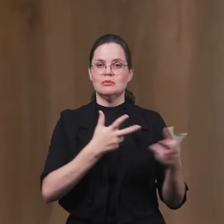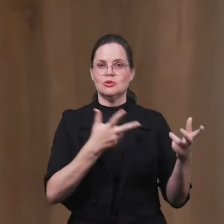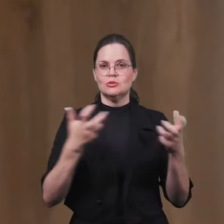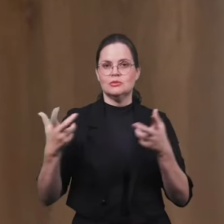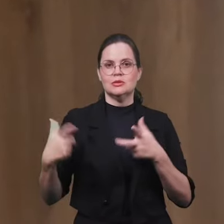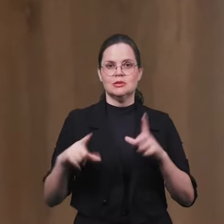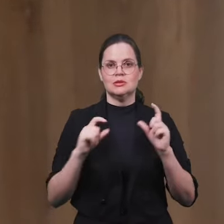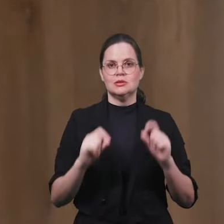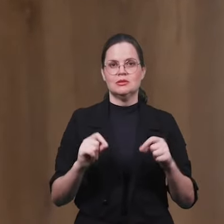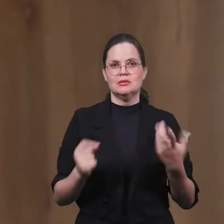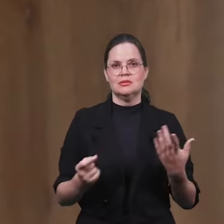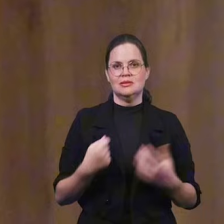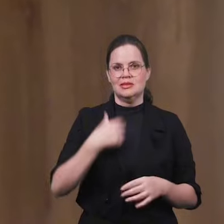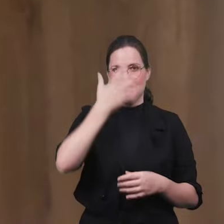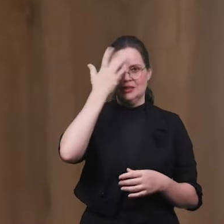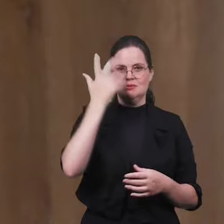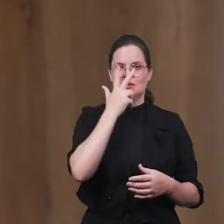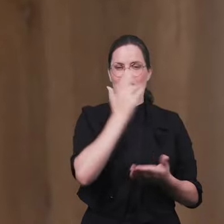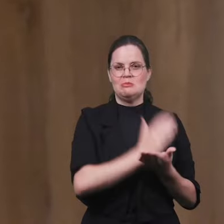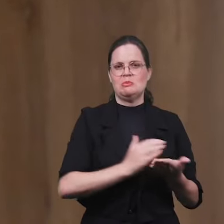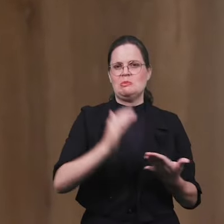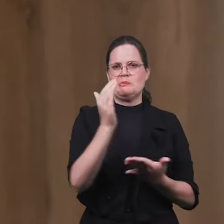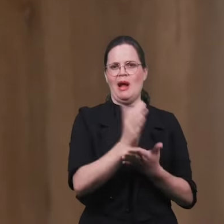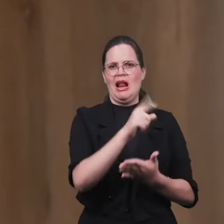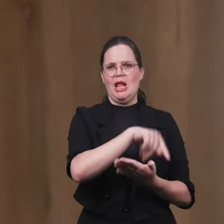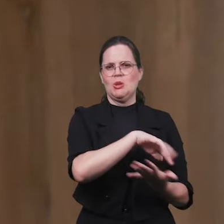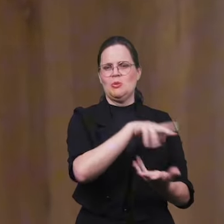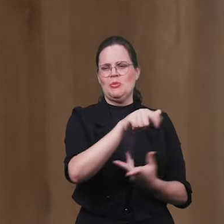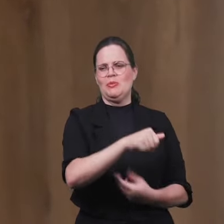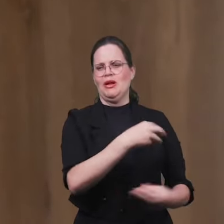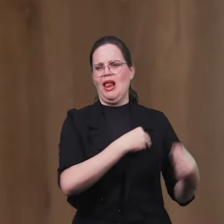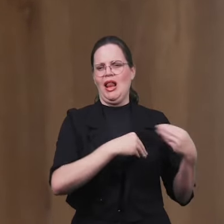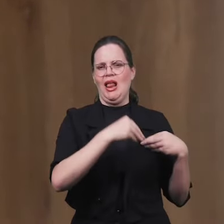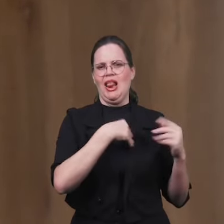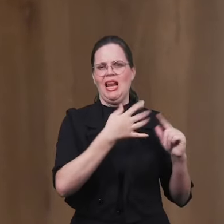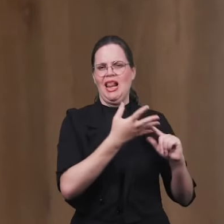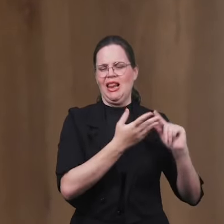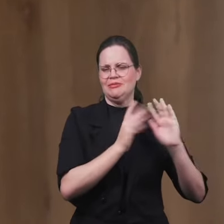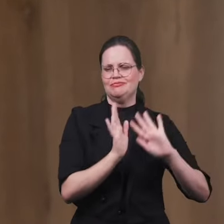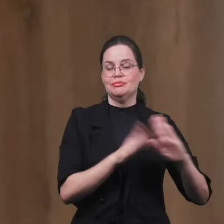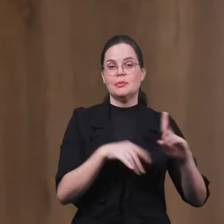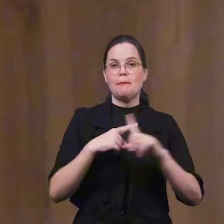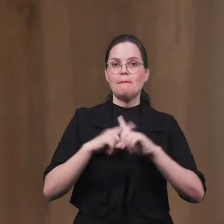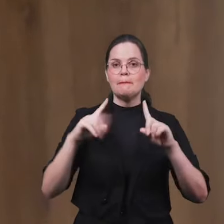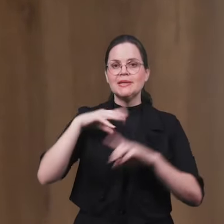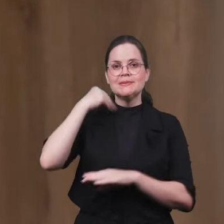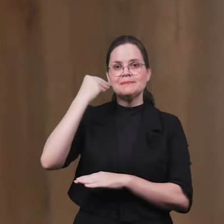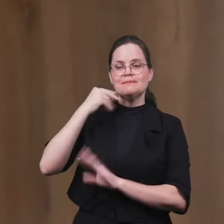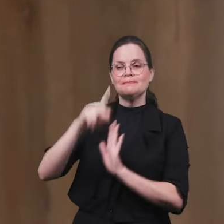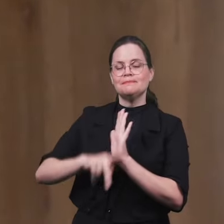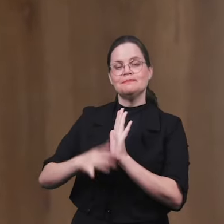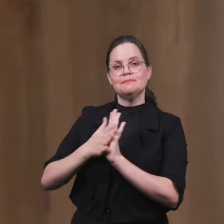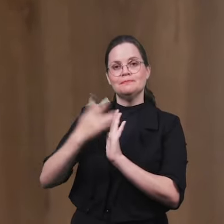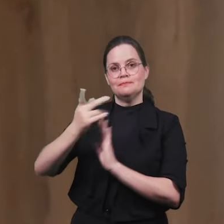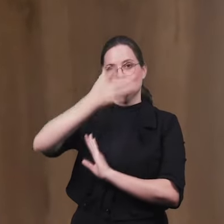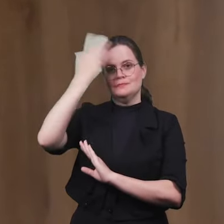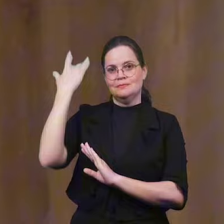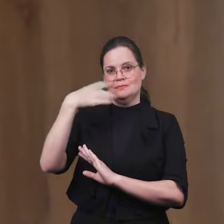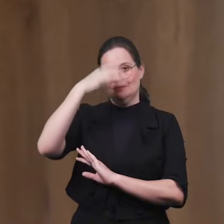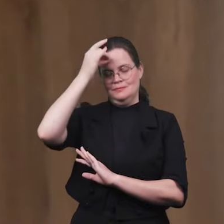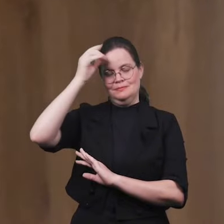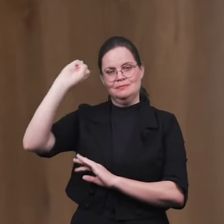temos visto dos cessacionistas no mundo. Mas experimentar aqui a obra do Espírito